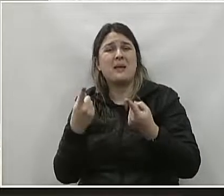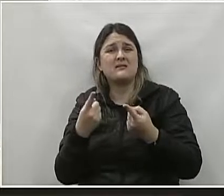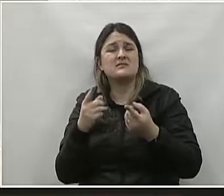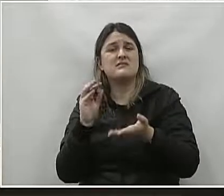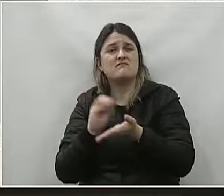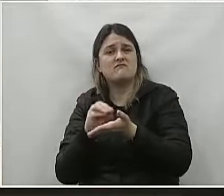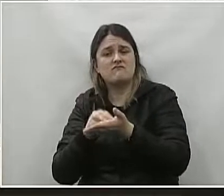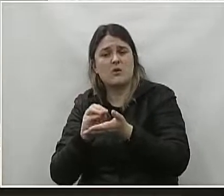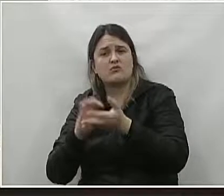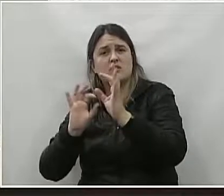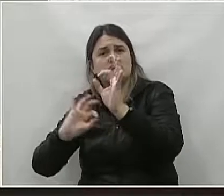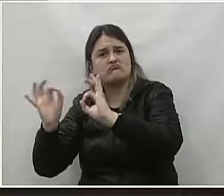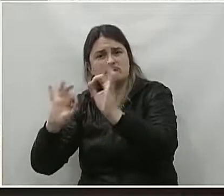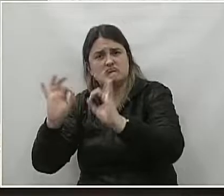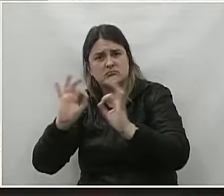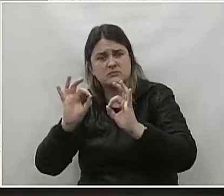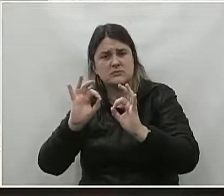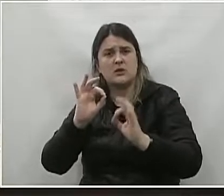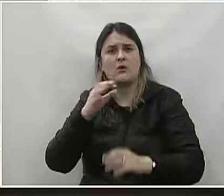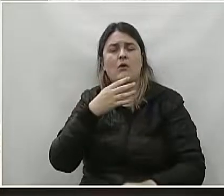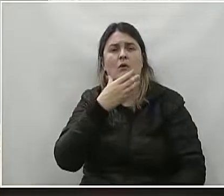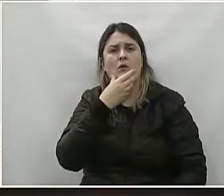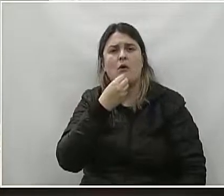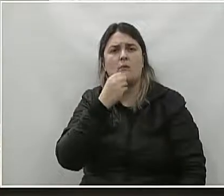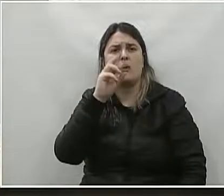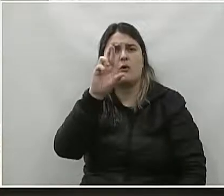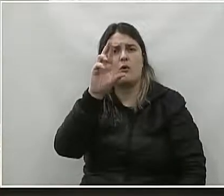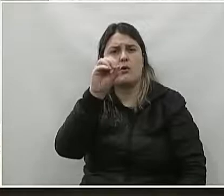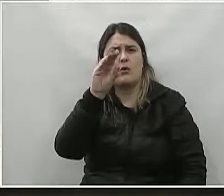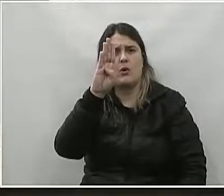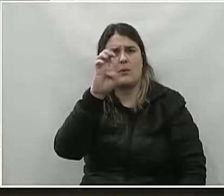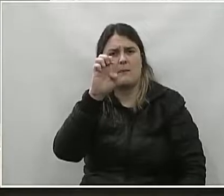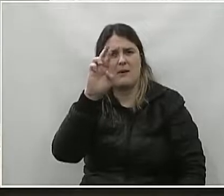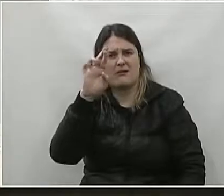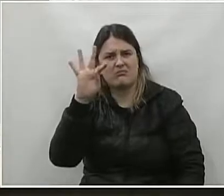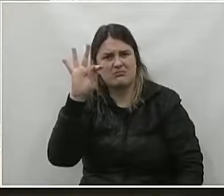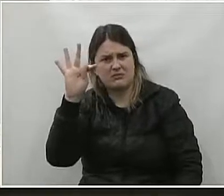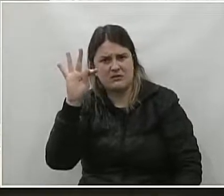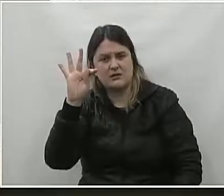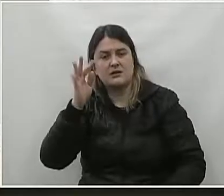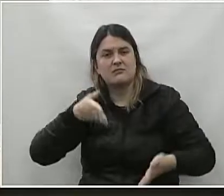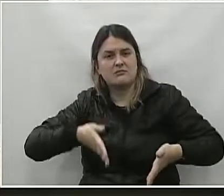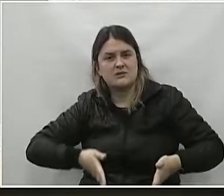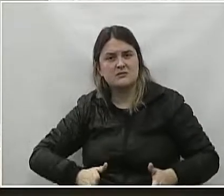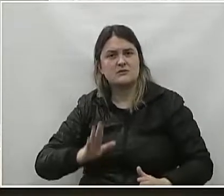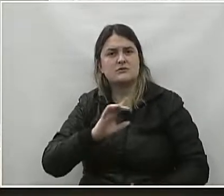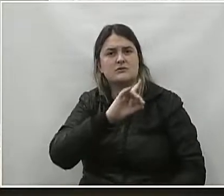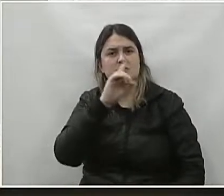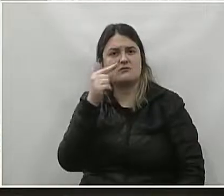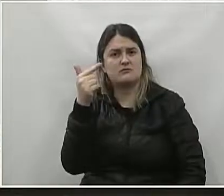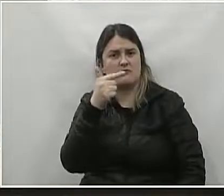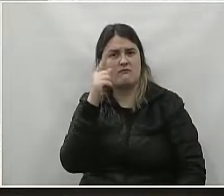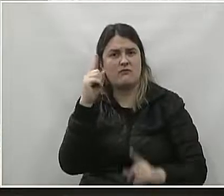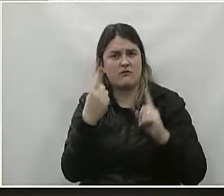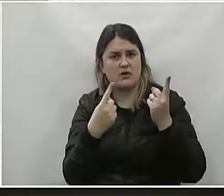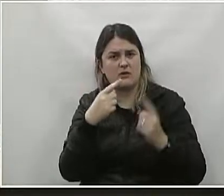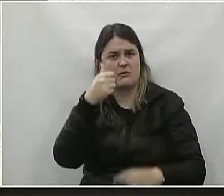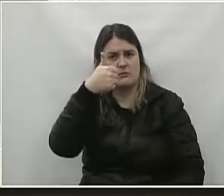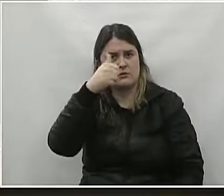Robert Sperson Smith Baden-Powell nasceu dia 22 de fevereiro